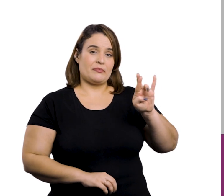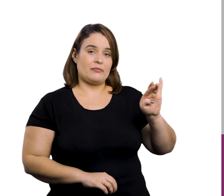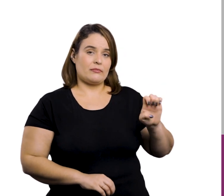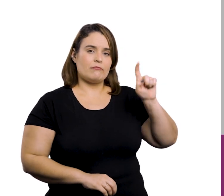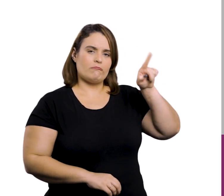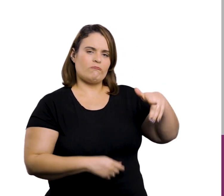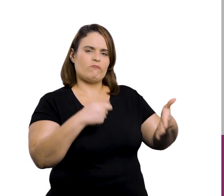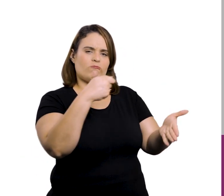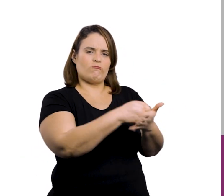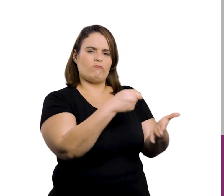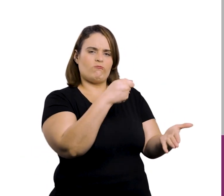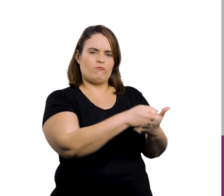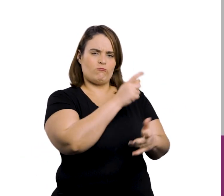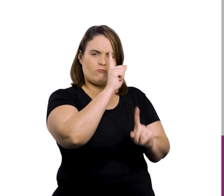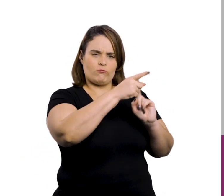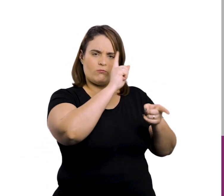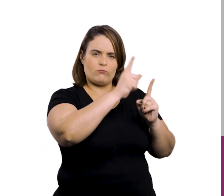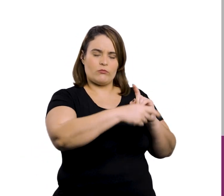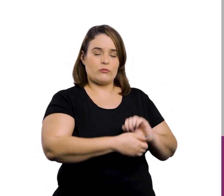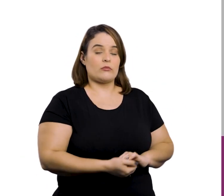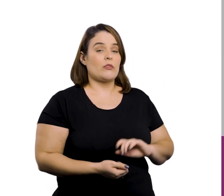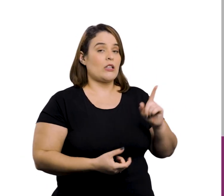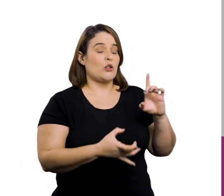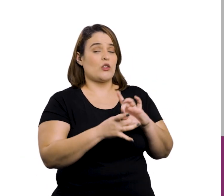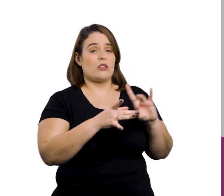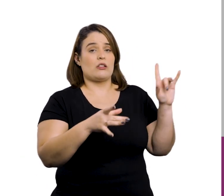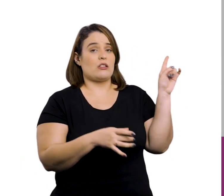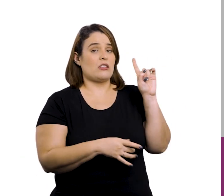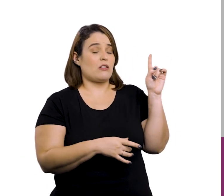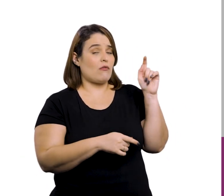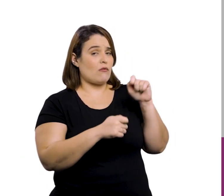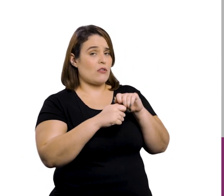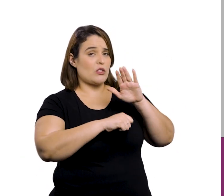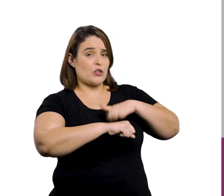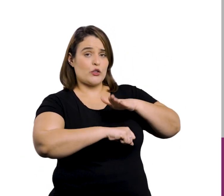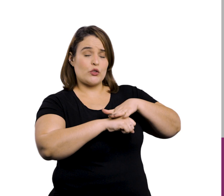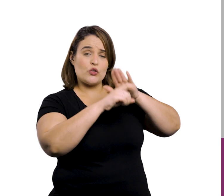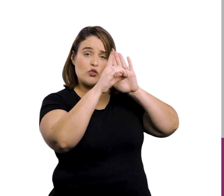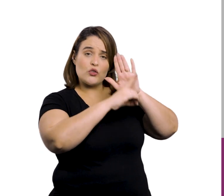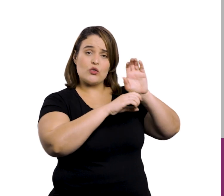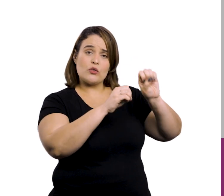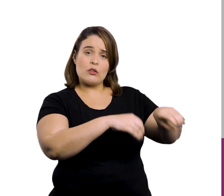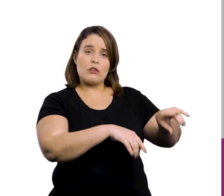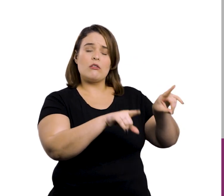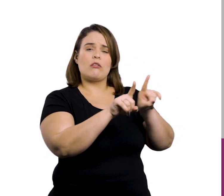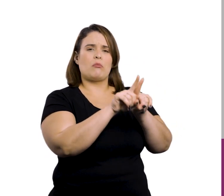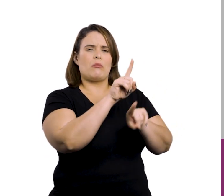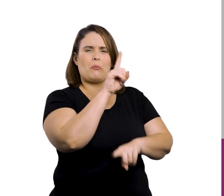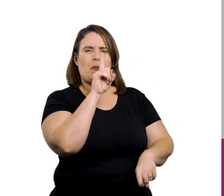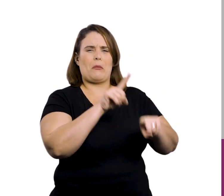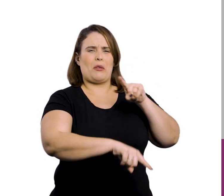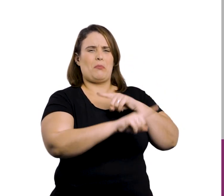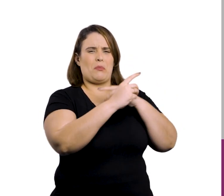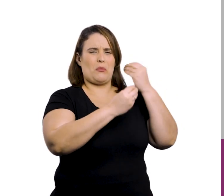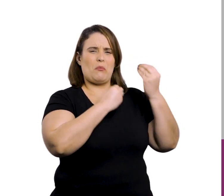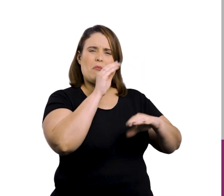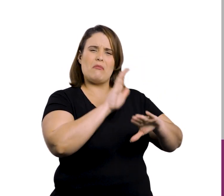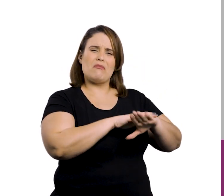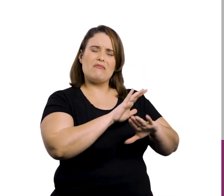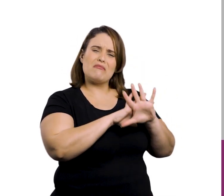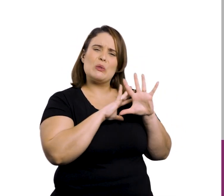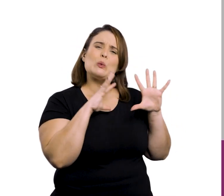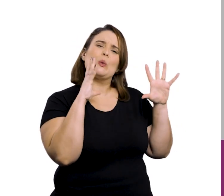A barbárie é autoritária e impositiva. Ela não só não permite a realização do direito à educação,